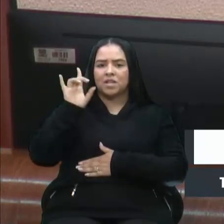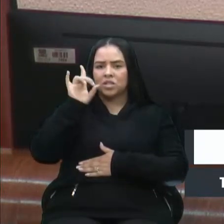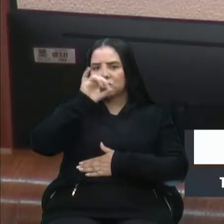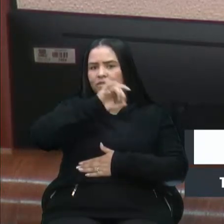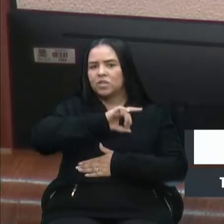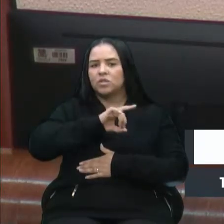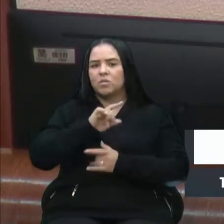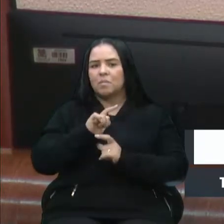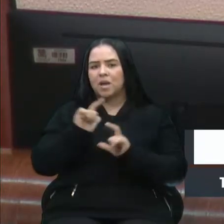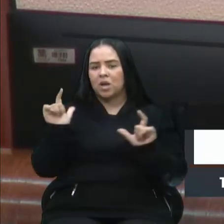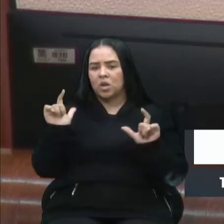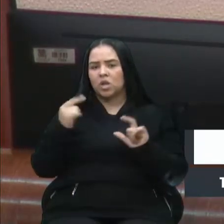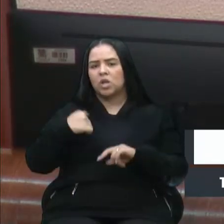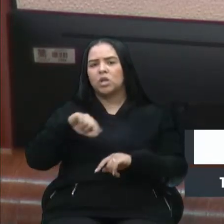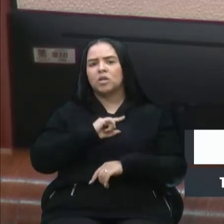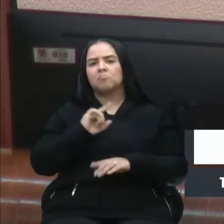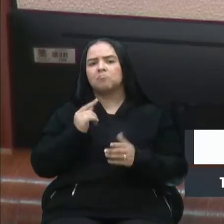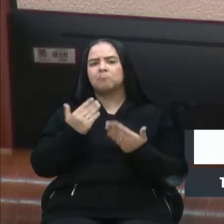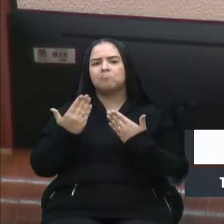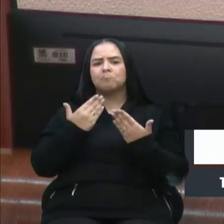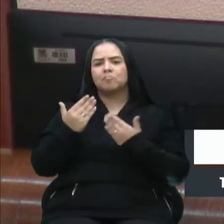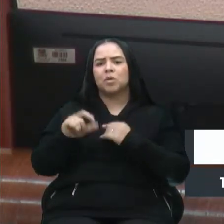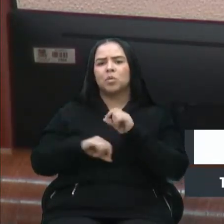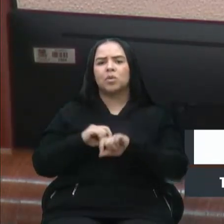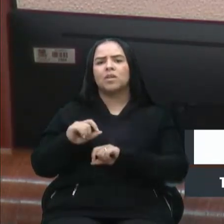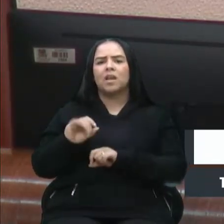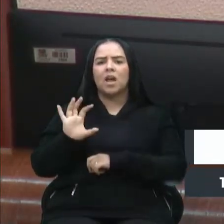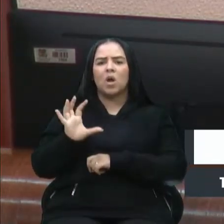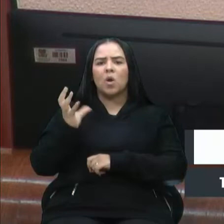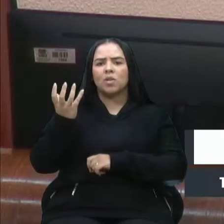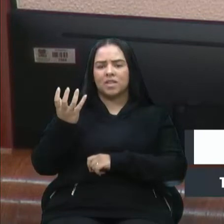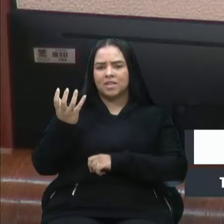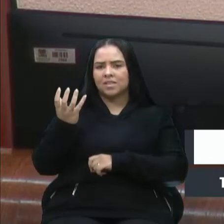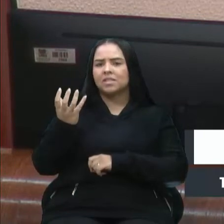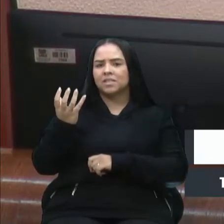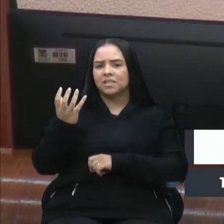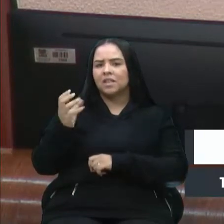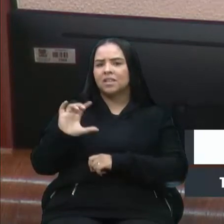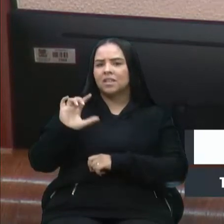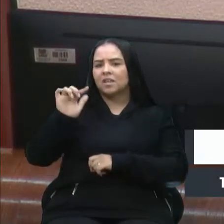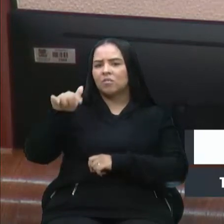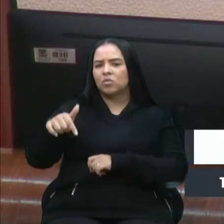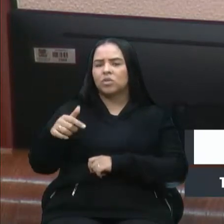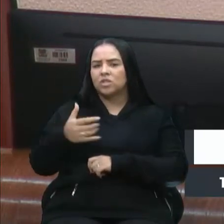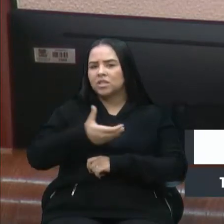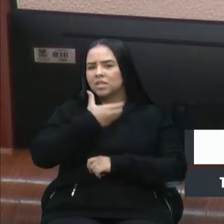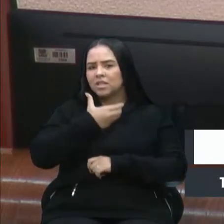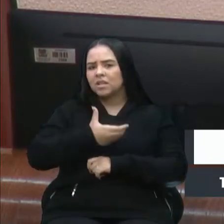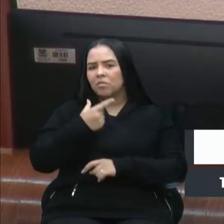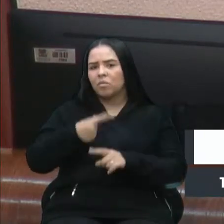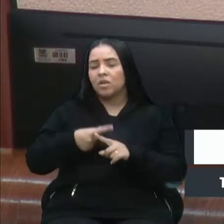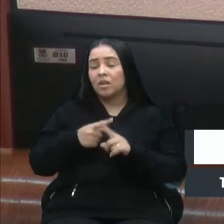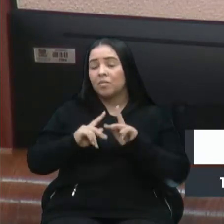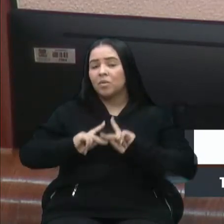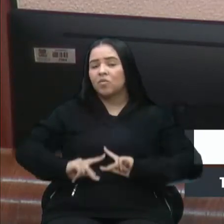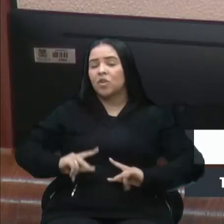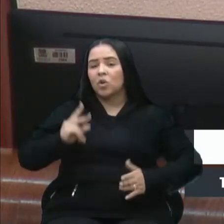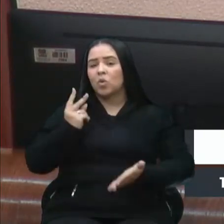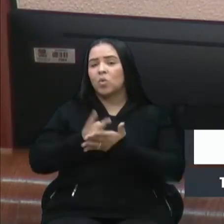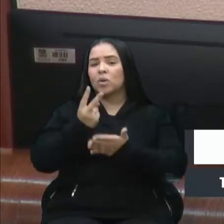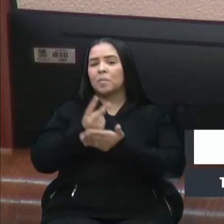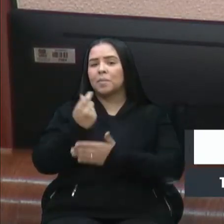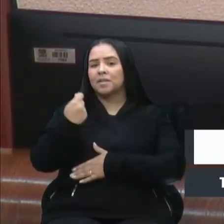muito grande e a gente se pergunta aqui o que é que vai acontecer após Dezembro porque as pessoas vão continuar